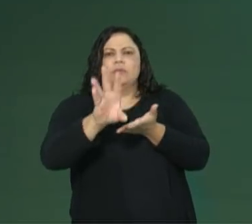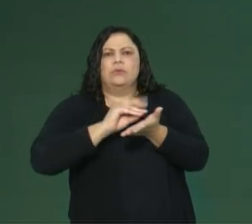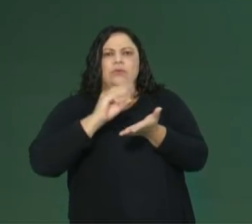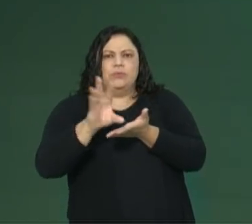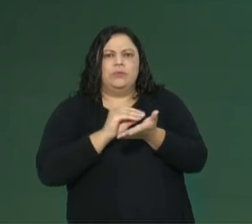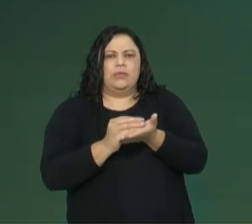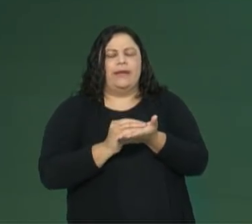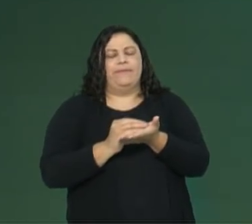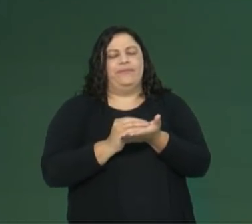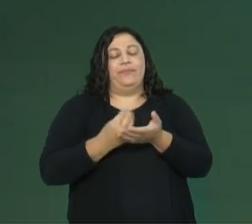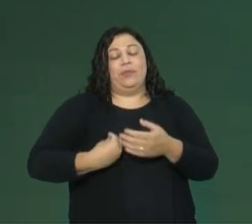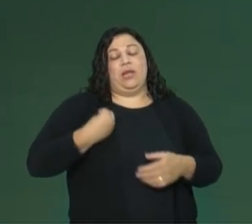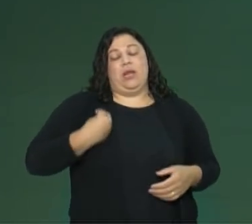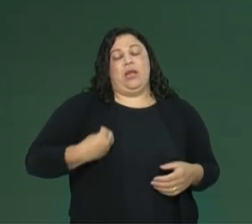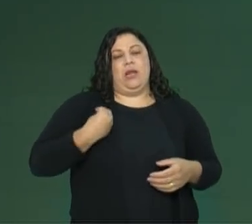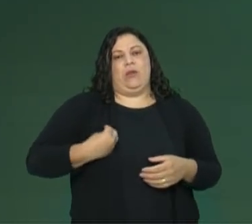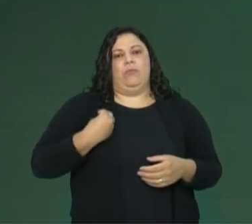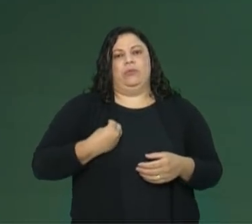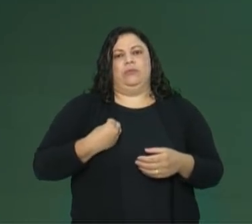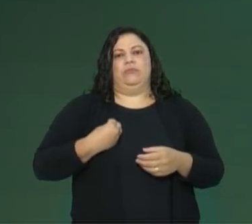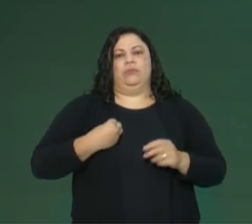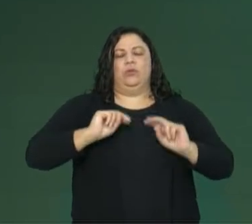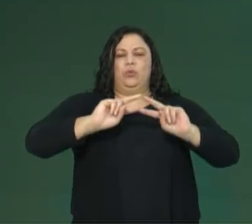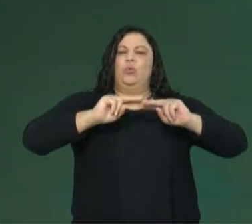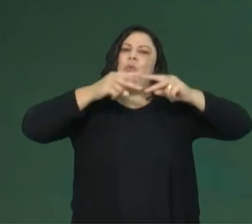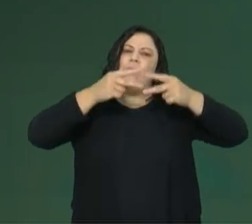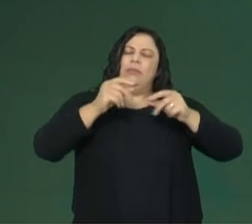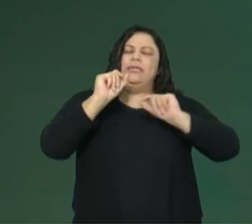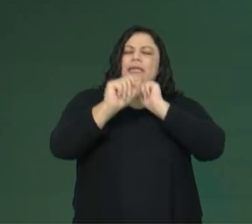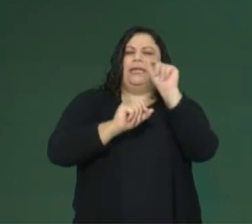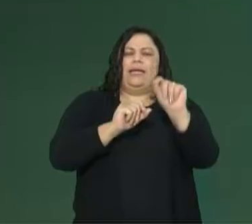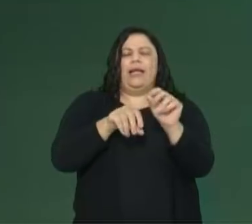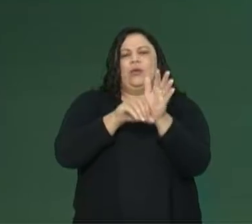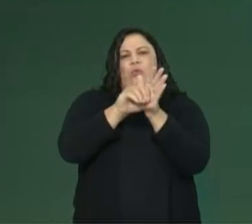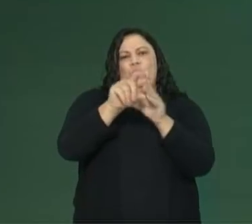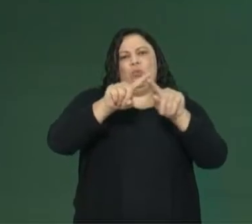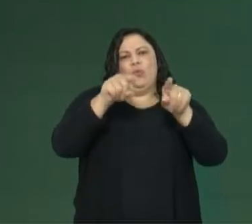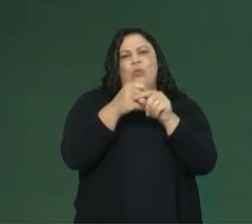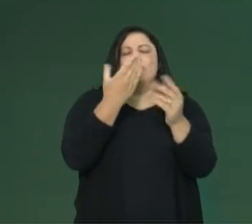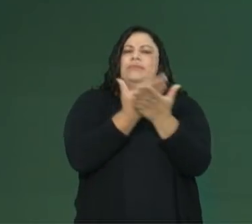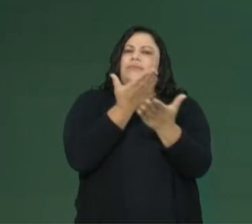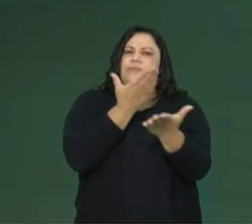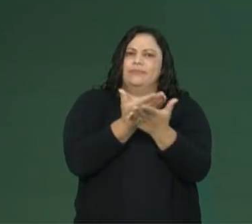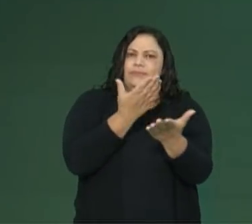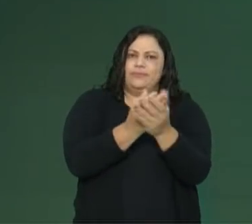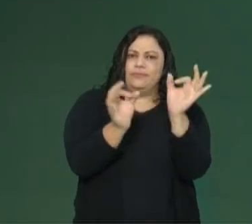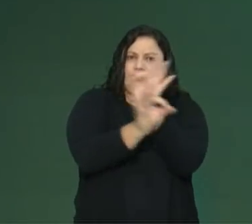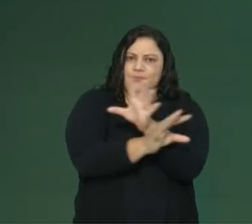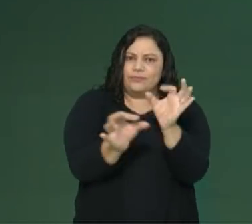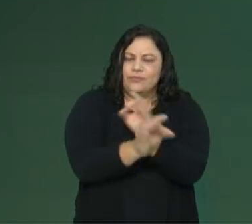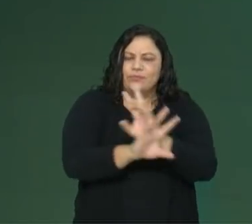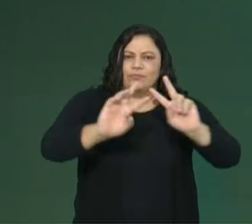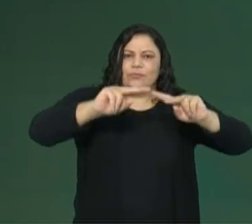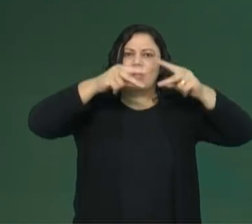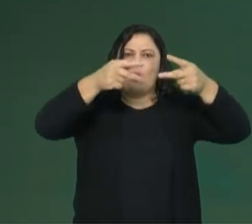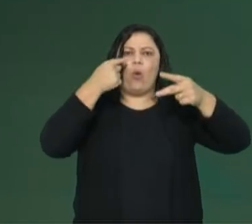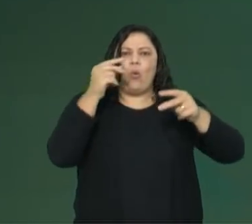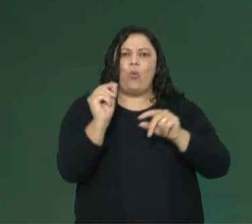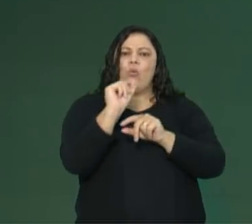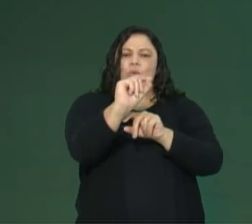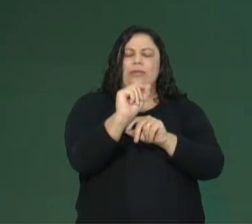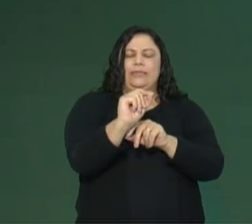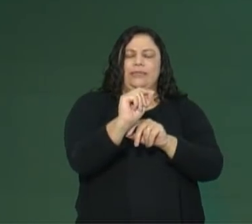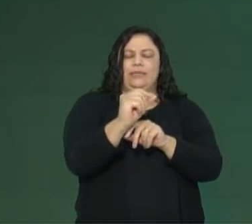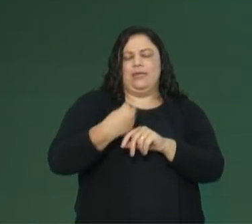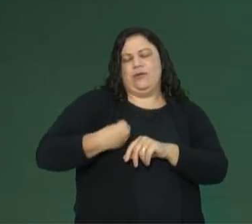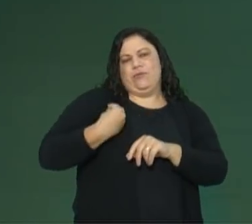confirmar presença no aplicativo do Google Sala de Aula. Terminou de assistir a aula? O link abaixo já vai ser o link de confirmar